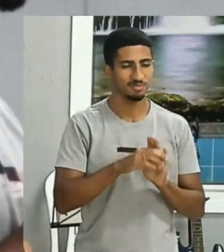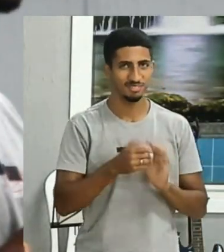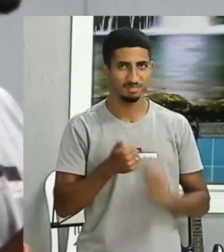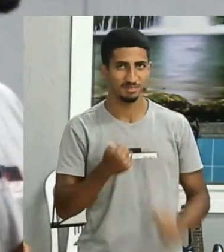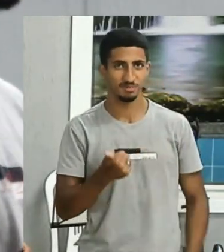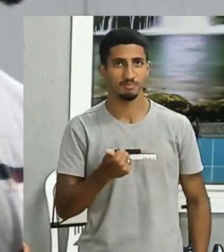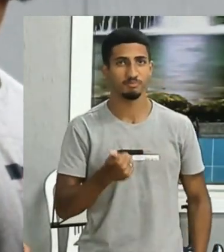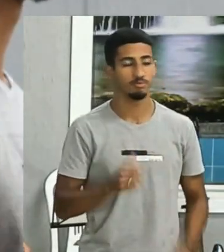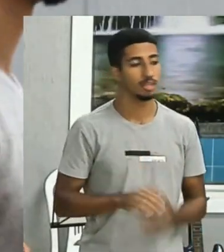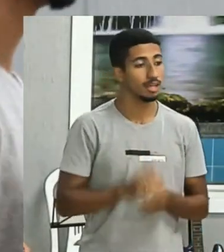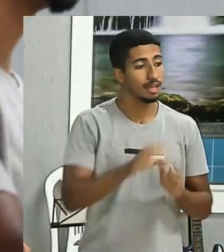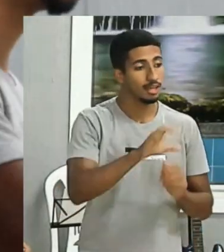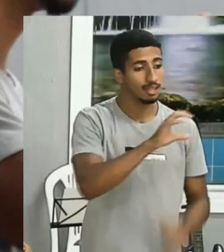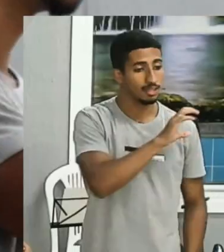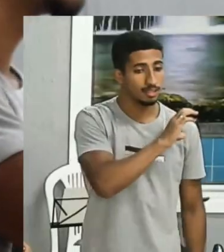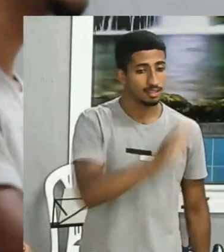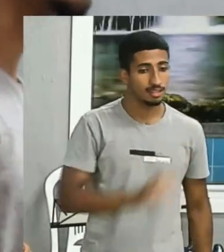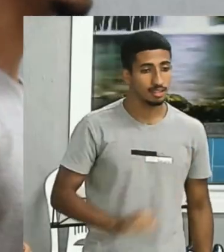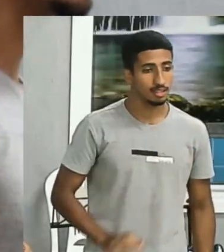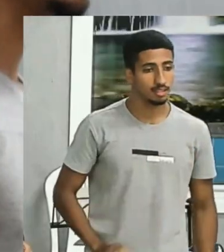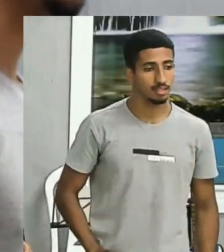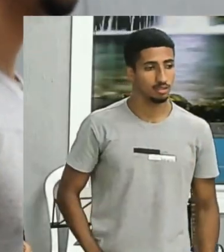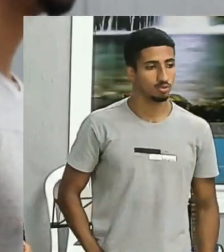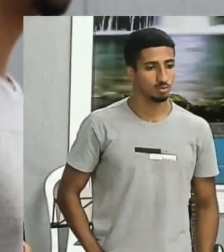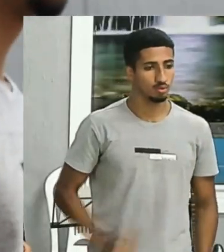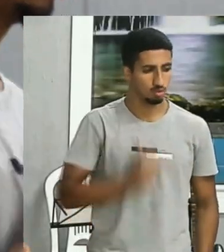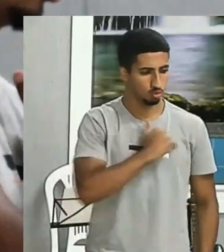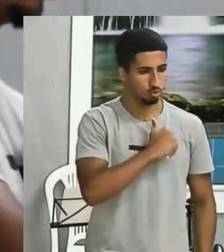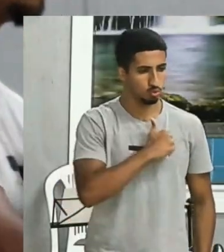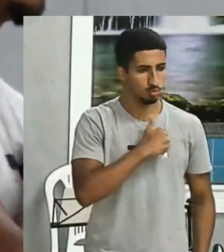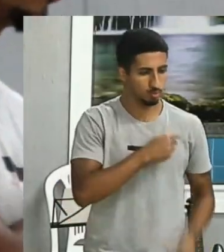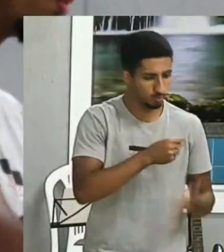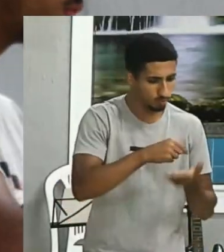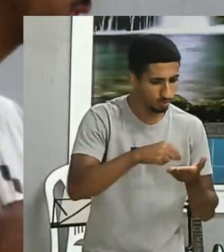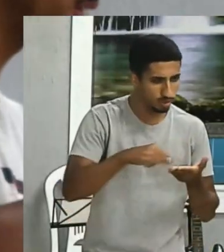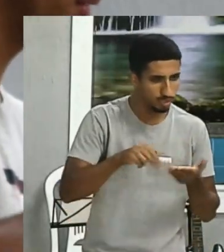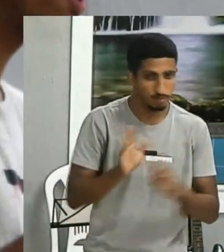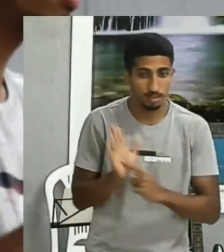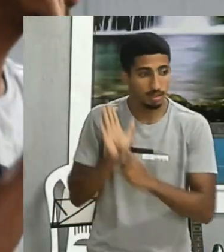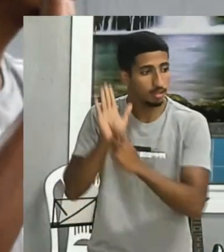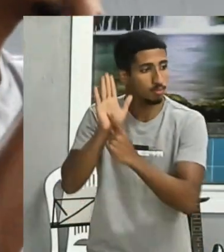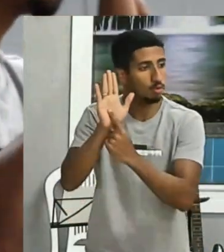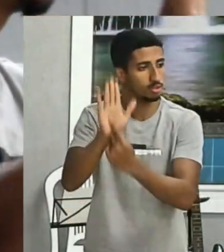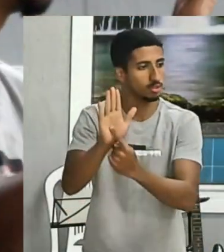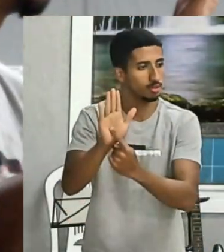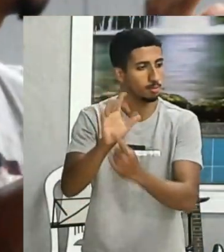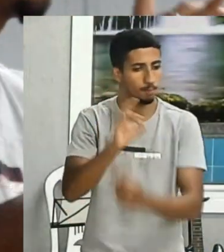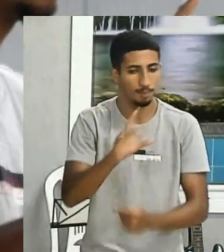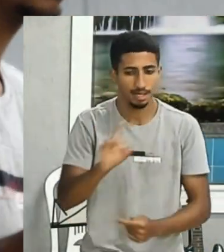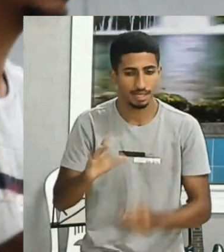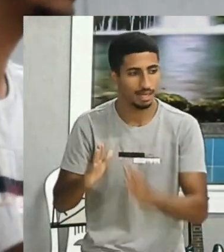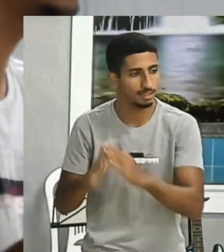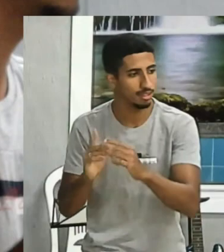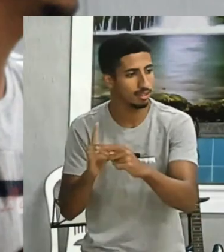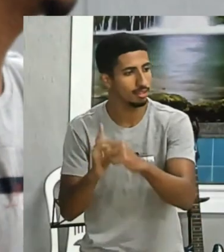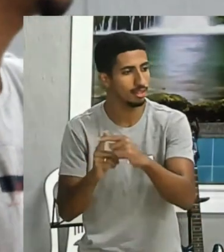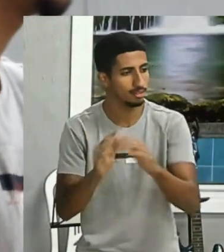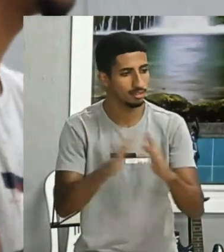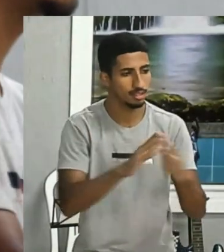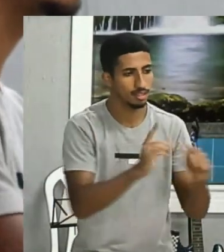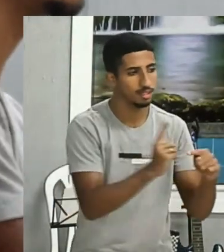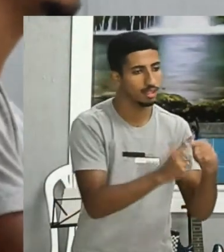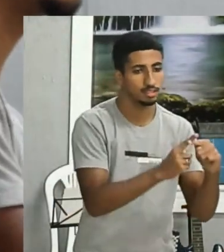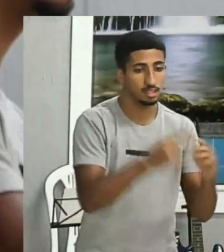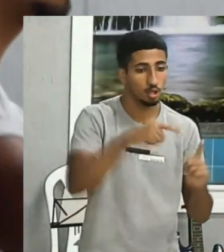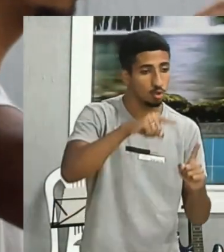Apocalipse, Cristo está sendo apresentado. Então, podemos ir um pouco mais à frente lá na nossa...